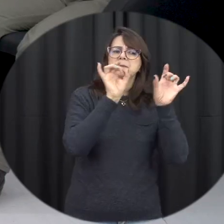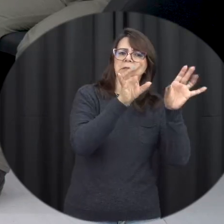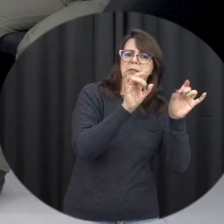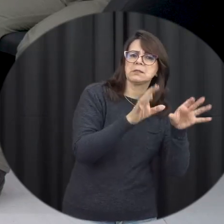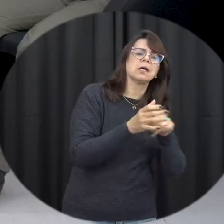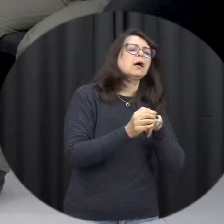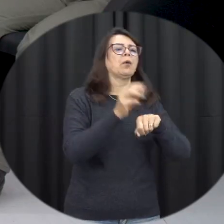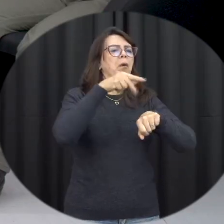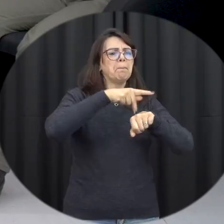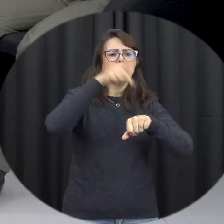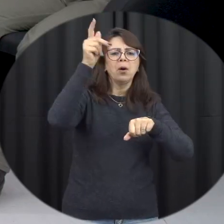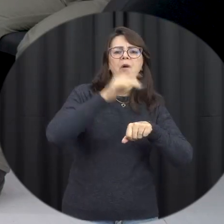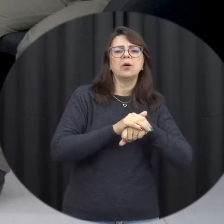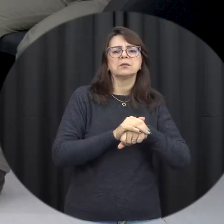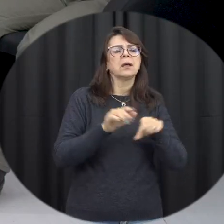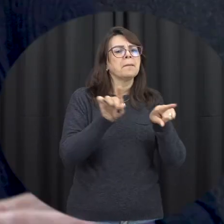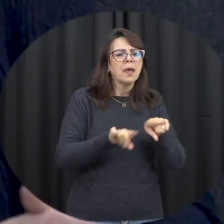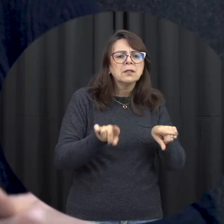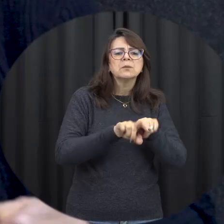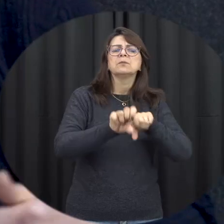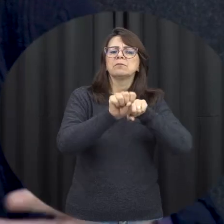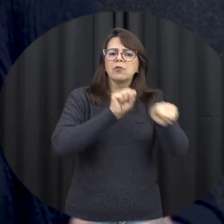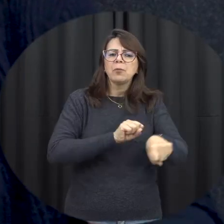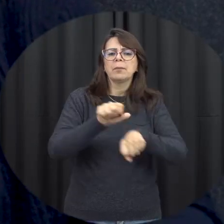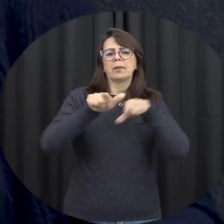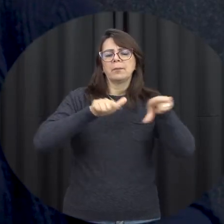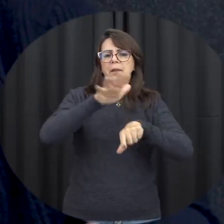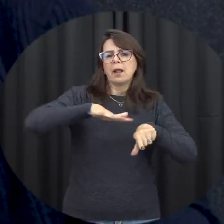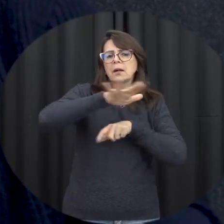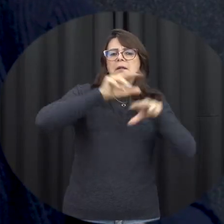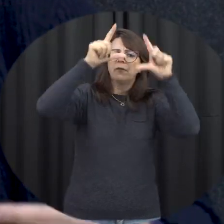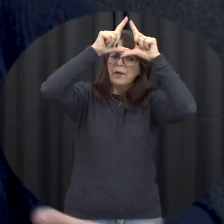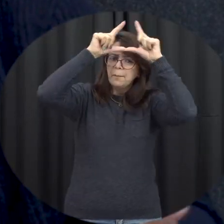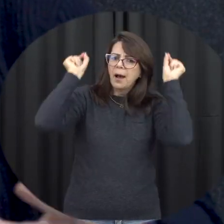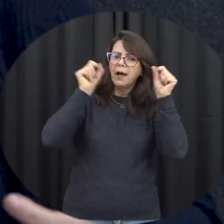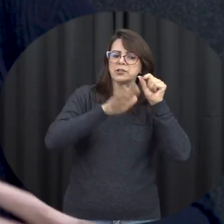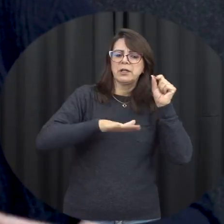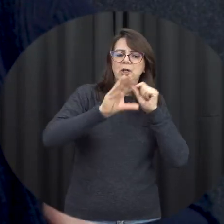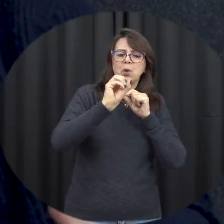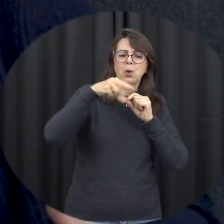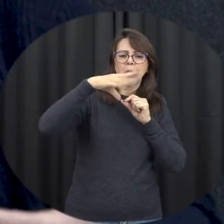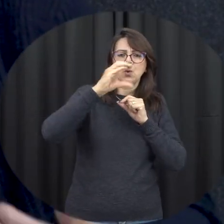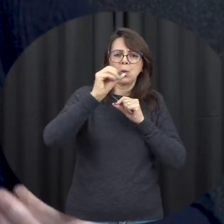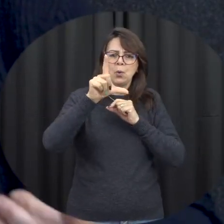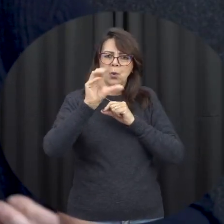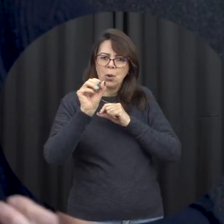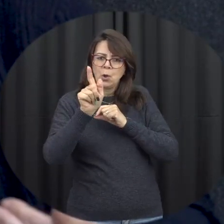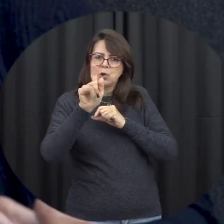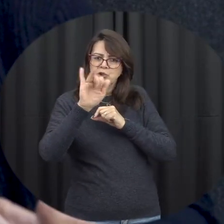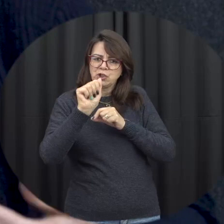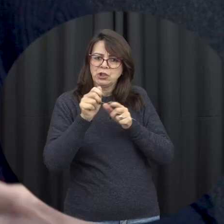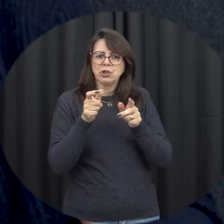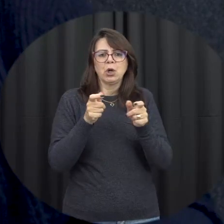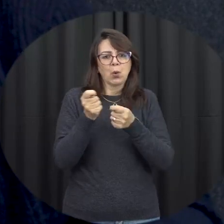essa especialização, mesmo que ele me formasse para eu exercer a enfermagem na área da oncologia, né, do controle do